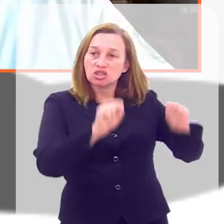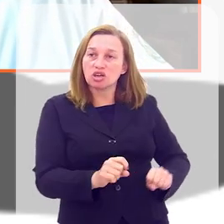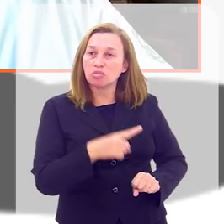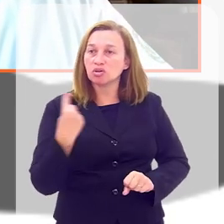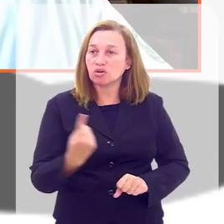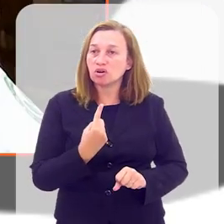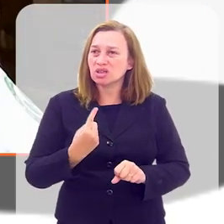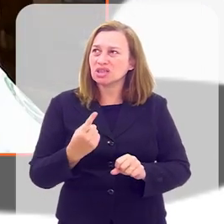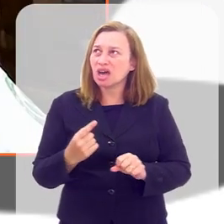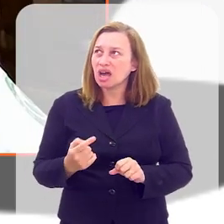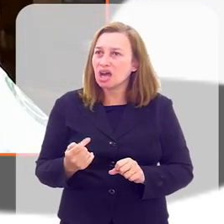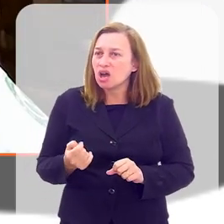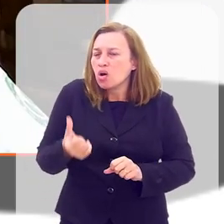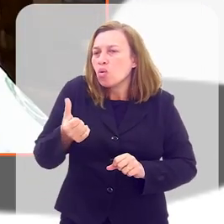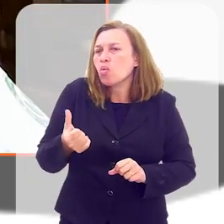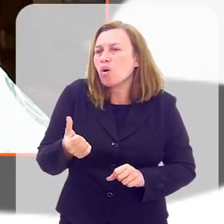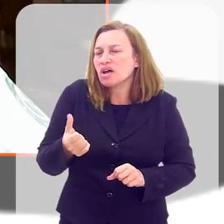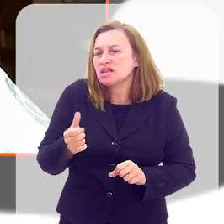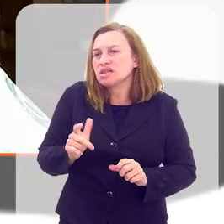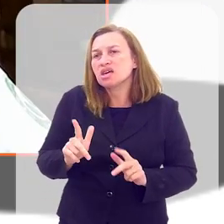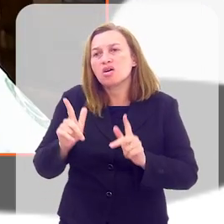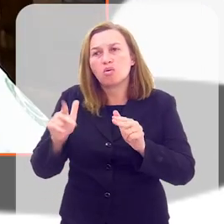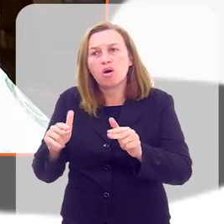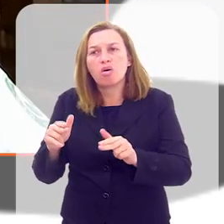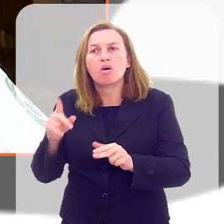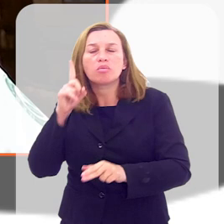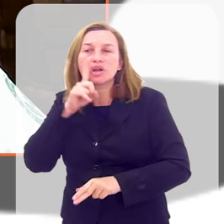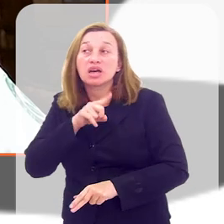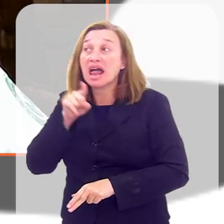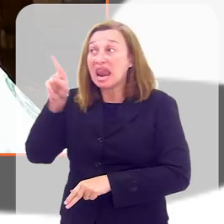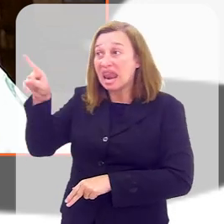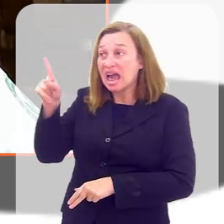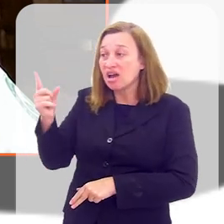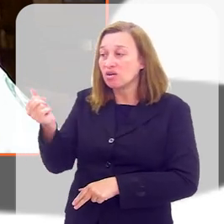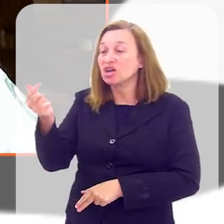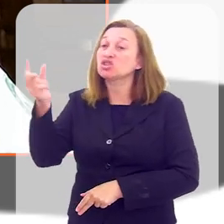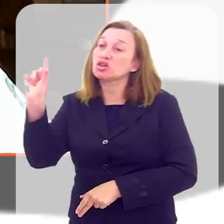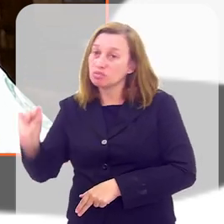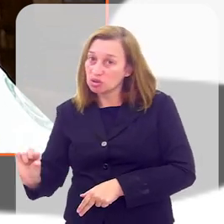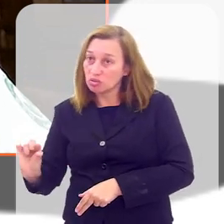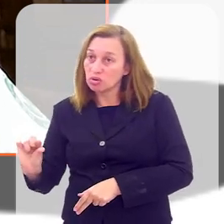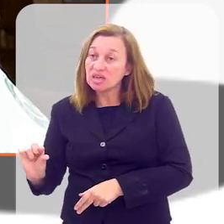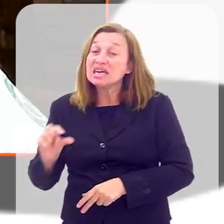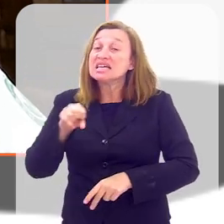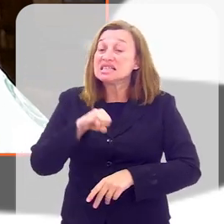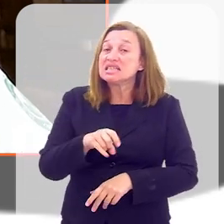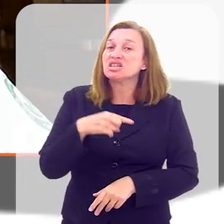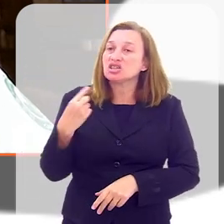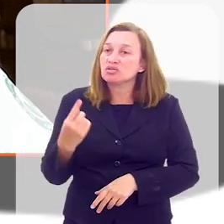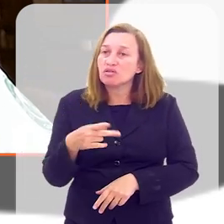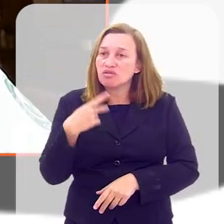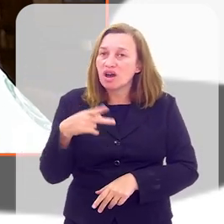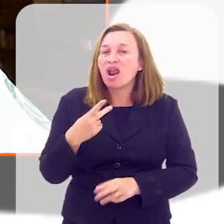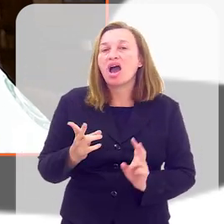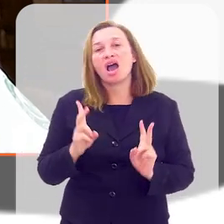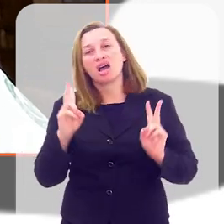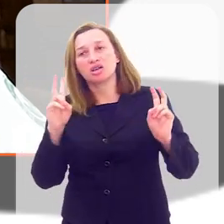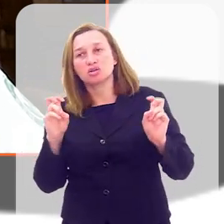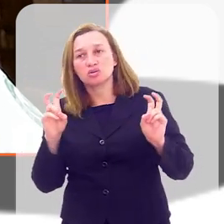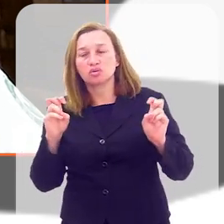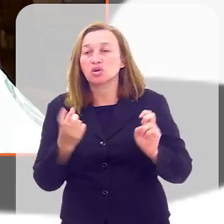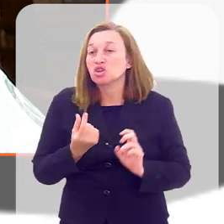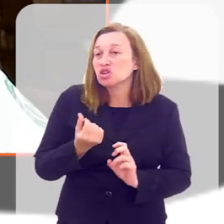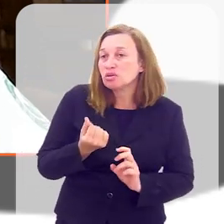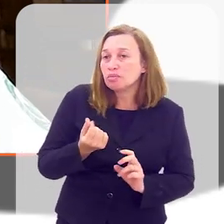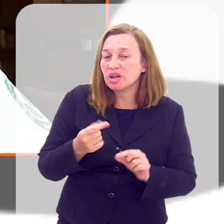o nosso sistema ele está assimilar ao americano tá até um curso mais baixo lá nos Estados Unidos se a gente se